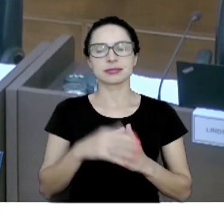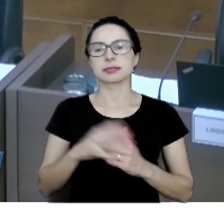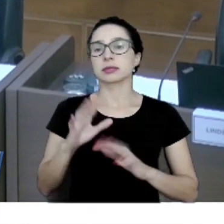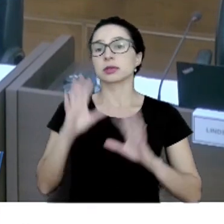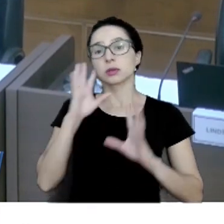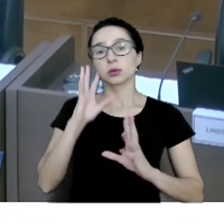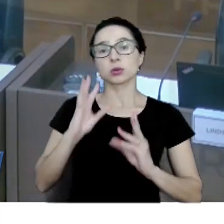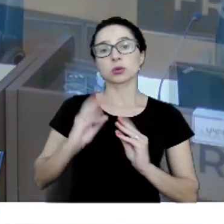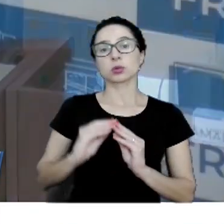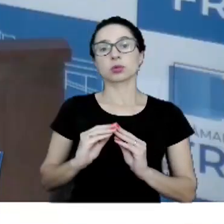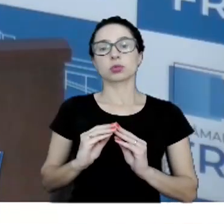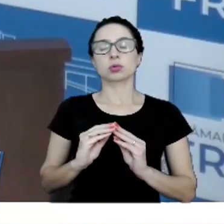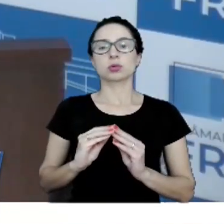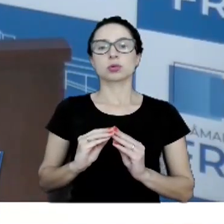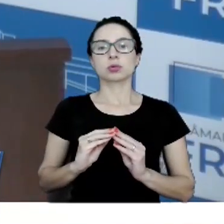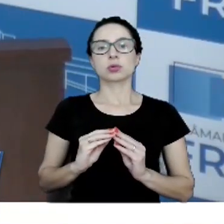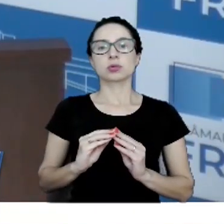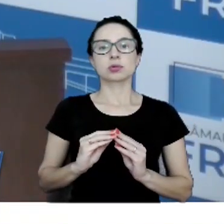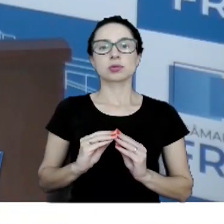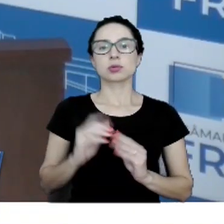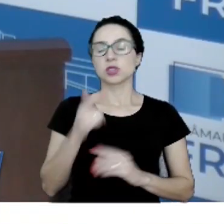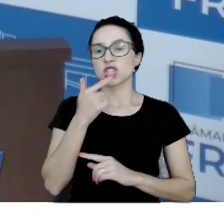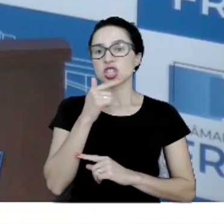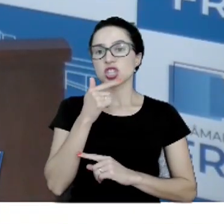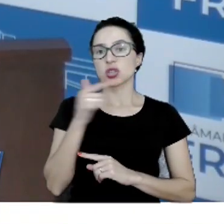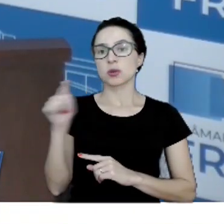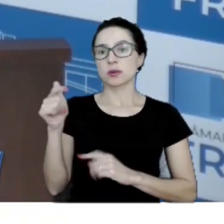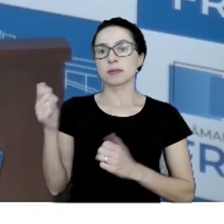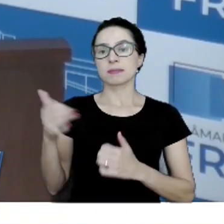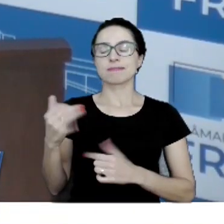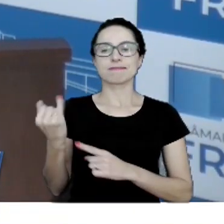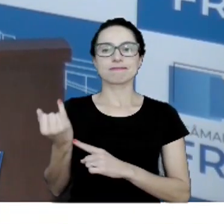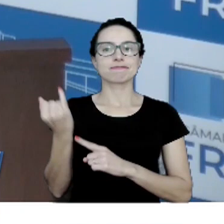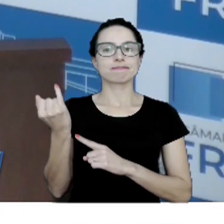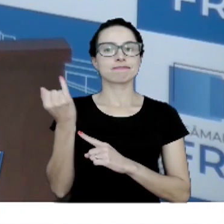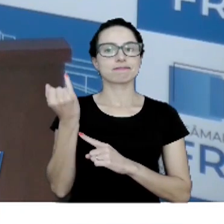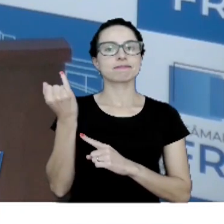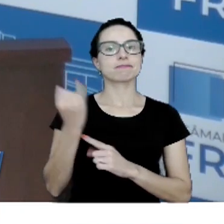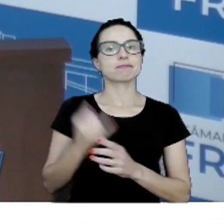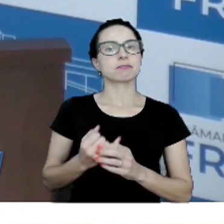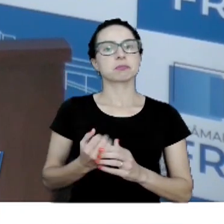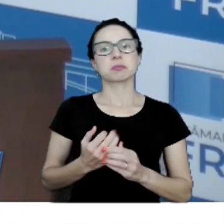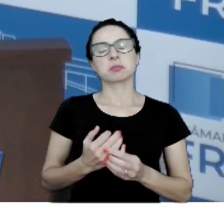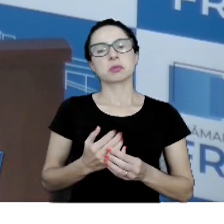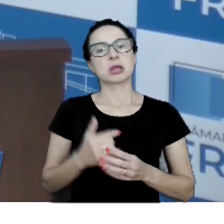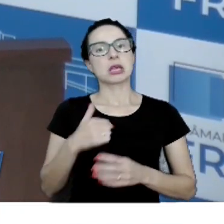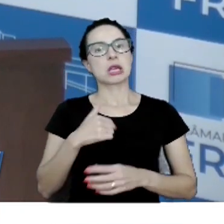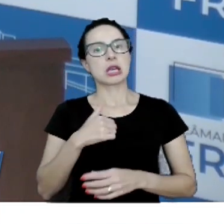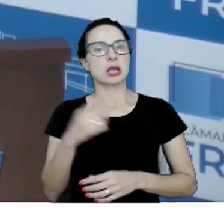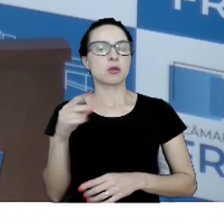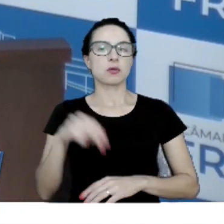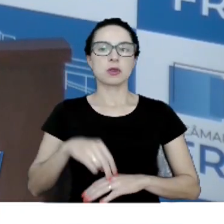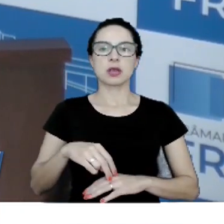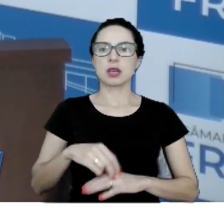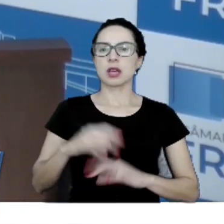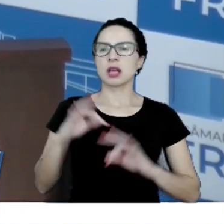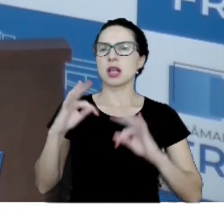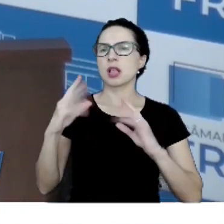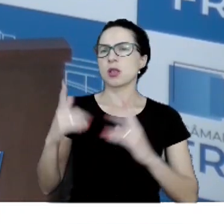Concluindo, o que o Gilson falou é muito importante. Eu não estou aqui colocando toda a